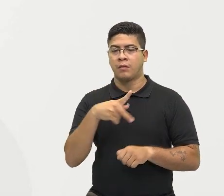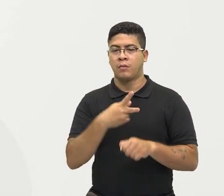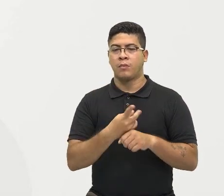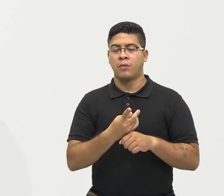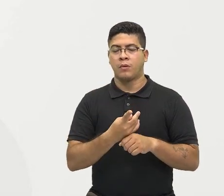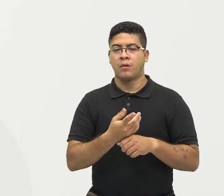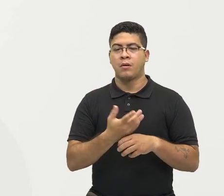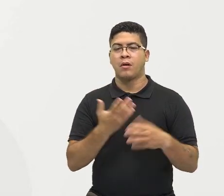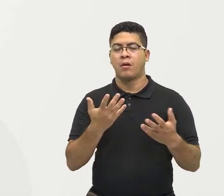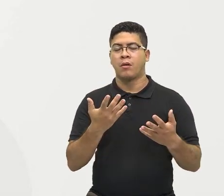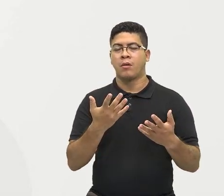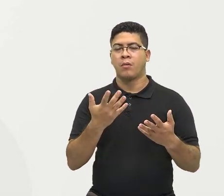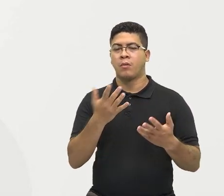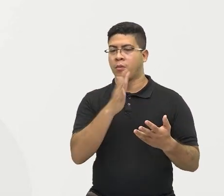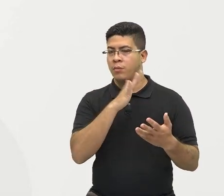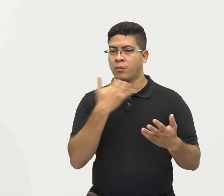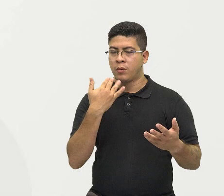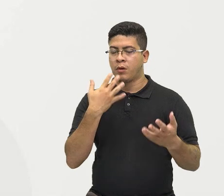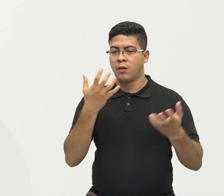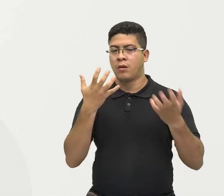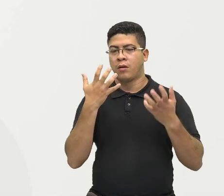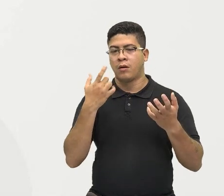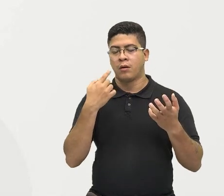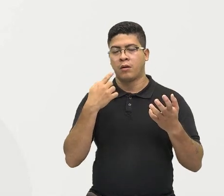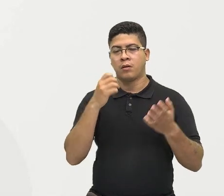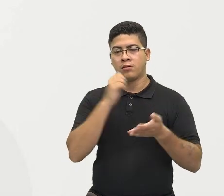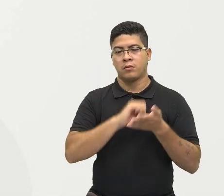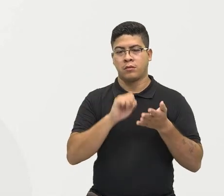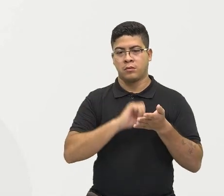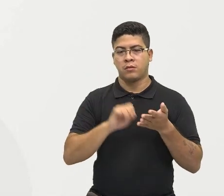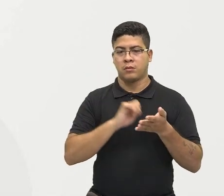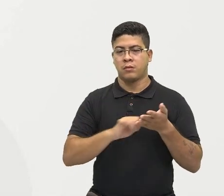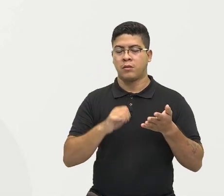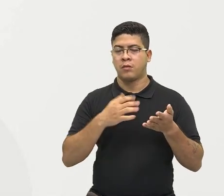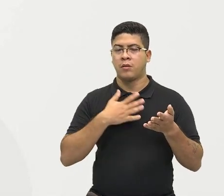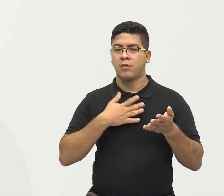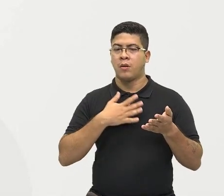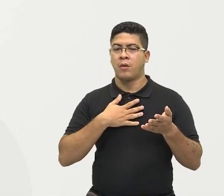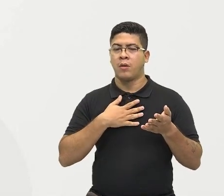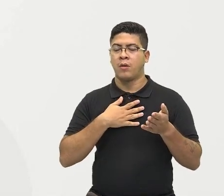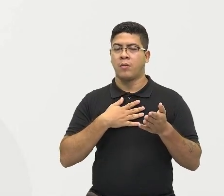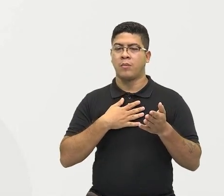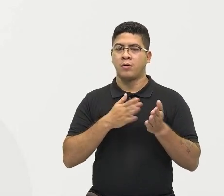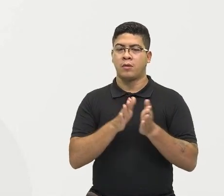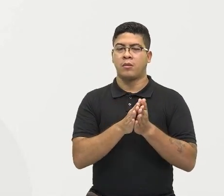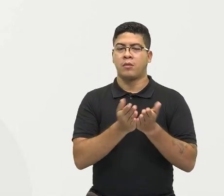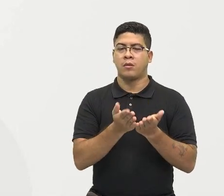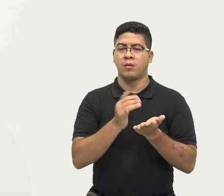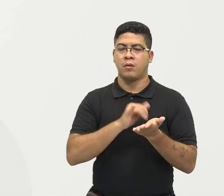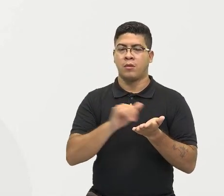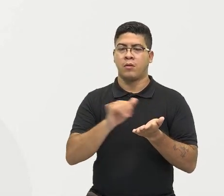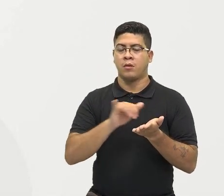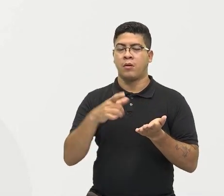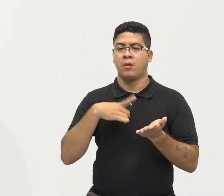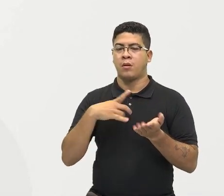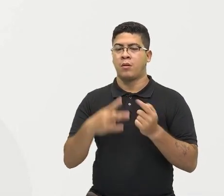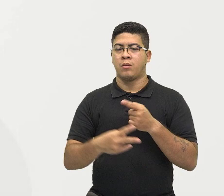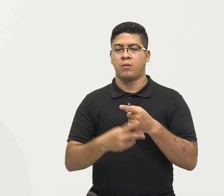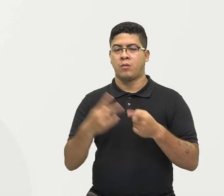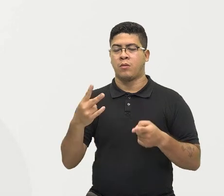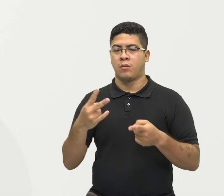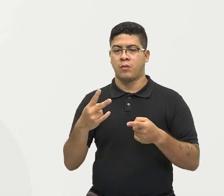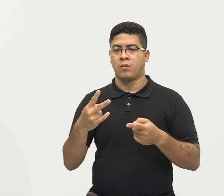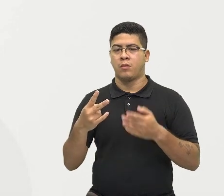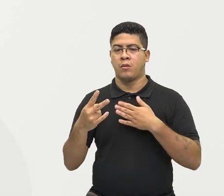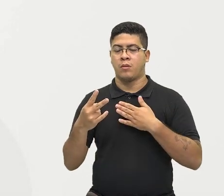quiser escrever a minha biografia, não há nada mais simples. Tenho só 2 datas, a de